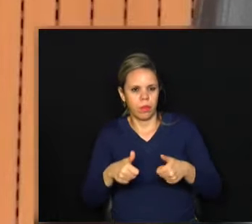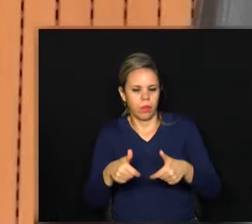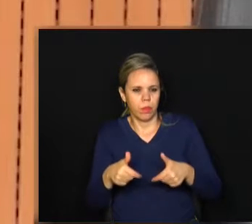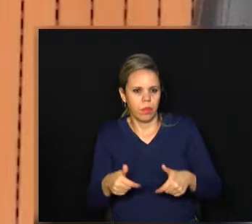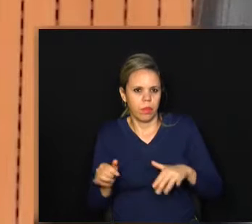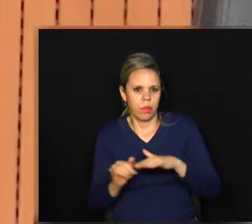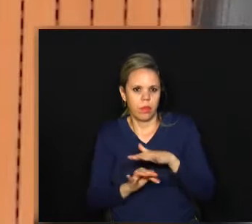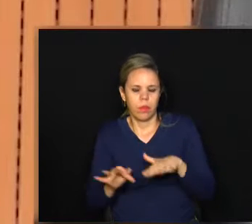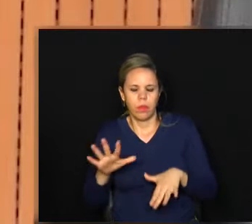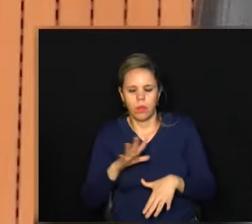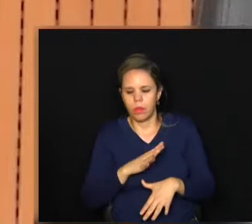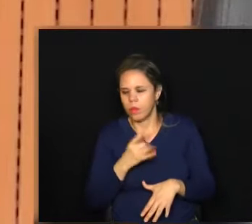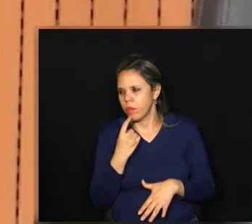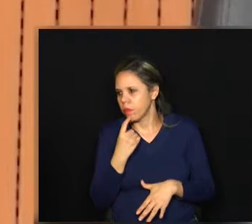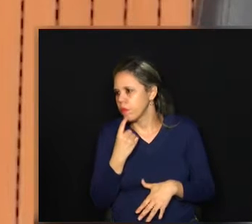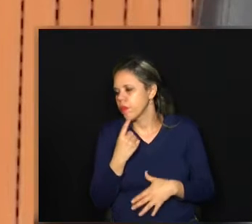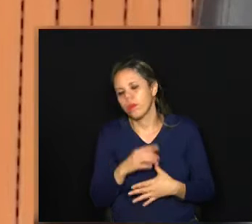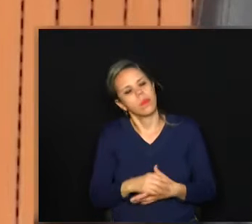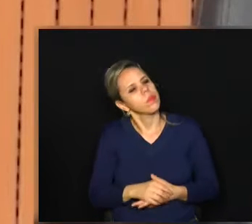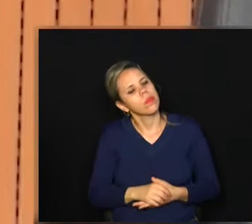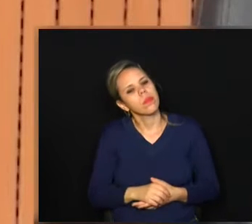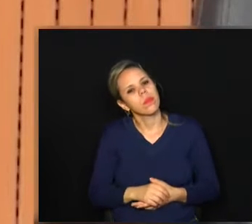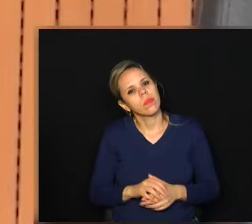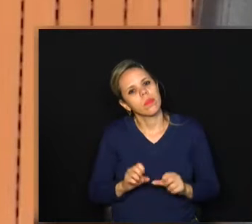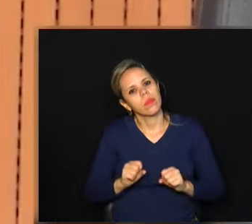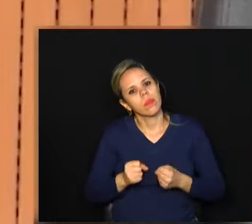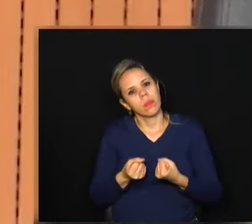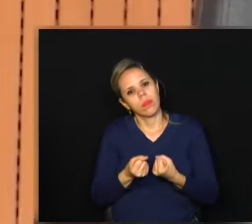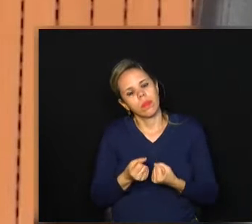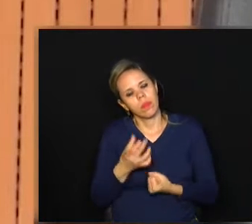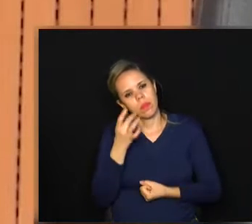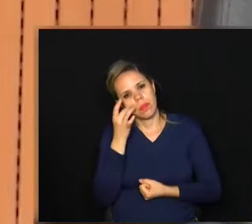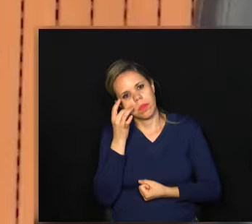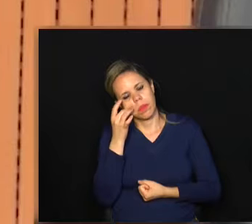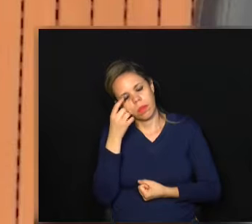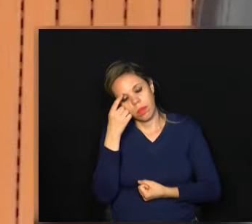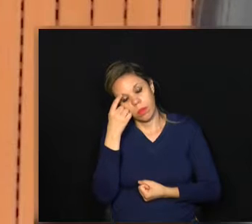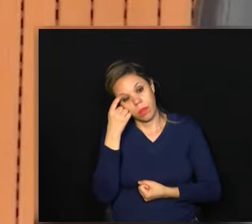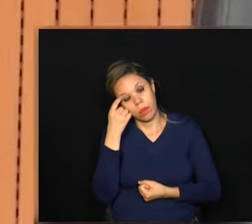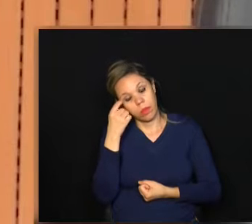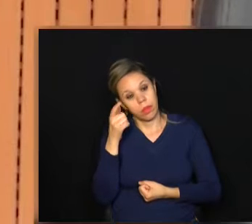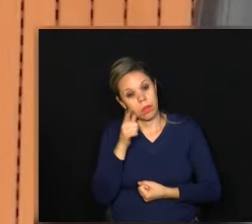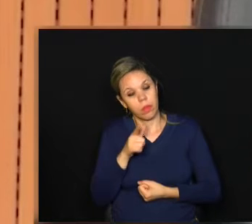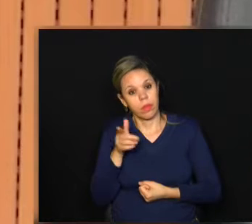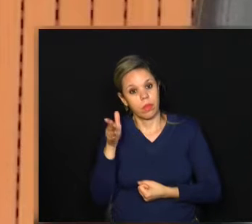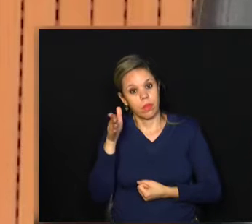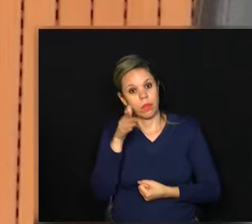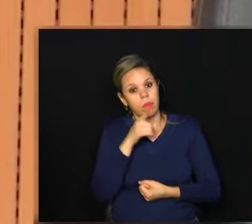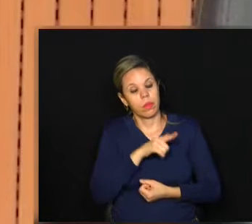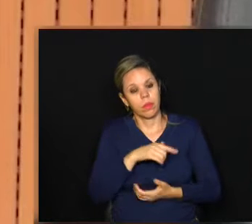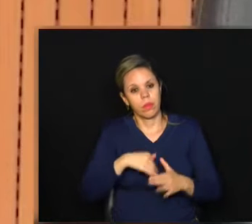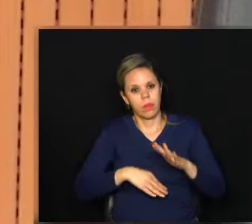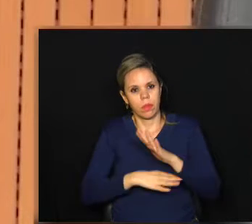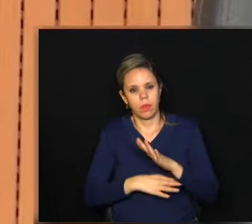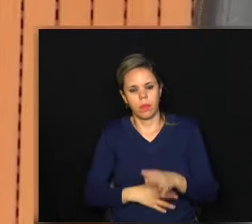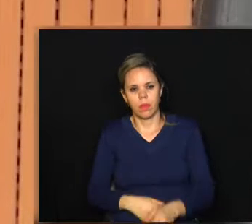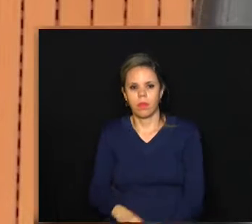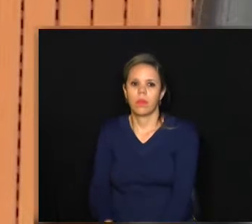Federal aqui no município de Campinas, fortalecer a sua presença e que a gente possa aqui na Câmara